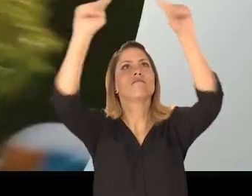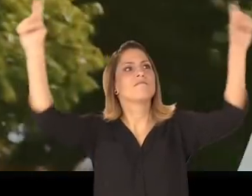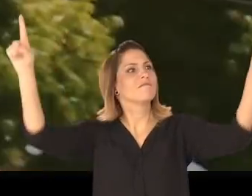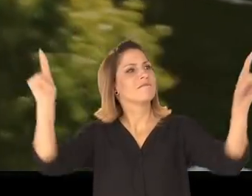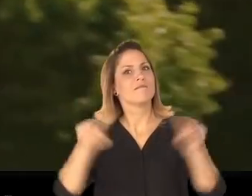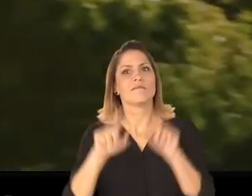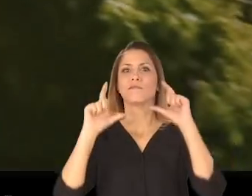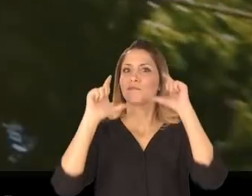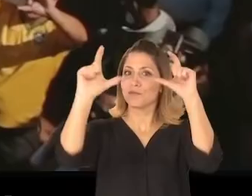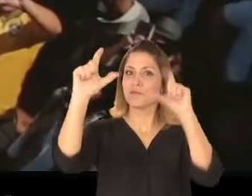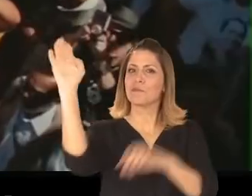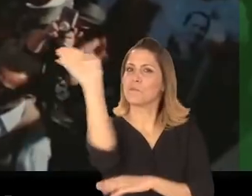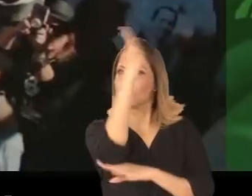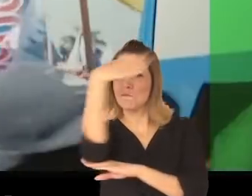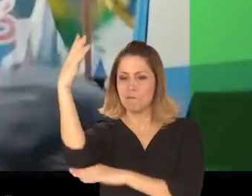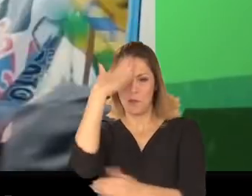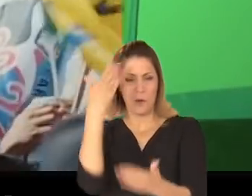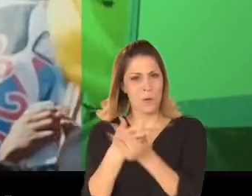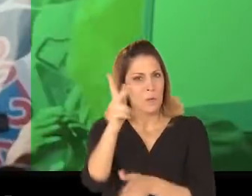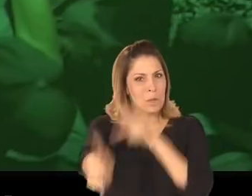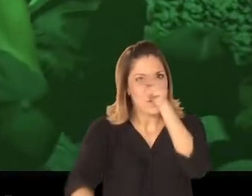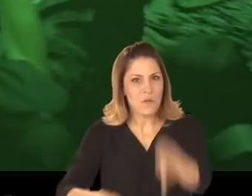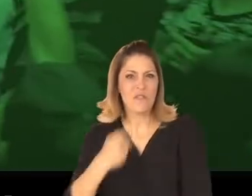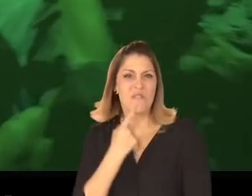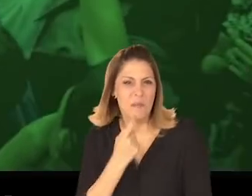Nossa bandeira, com fé na força do